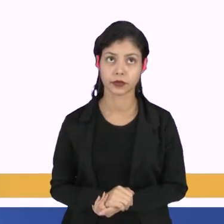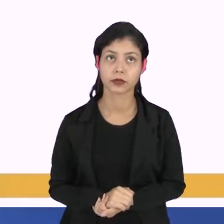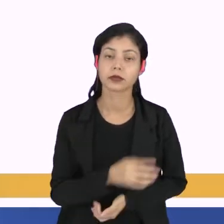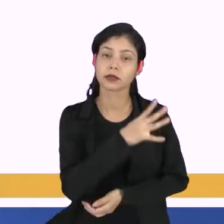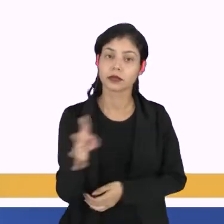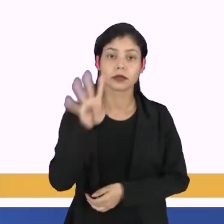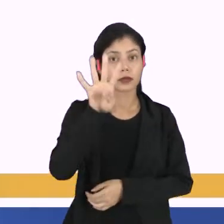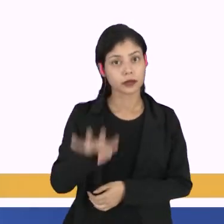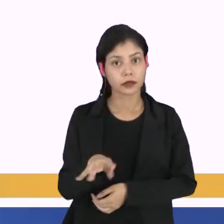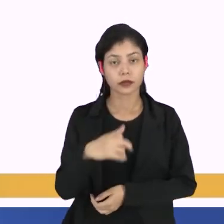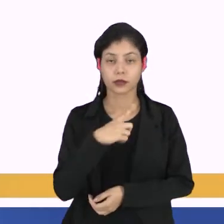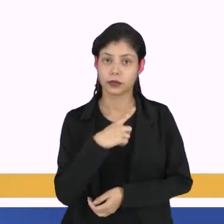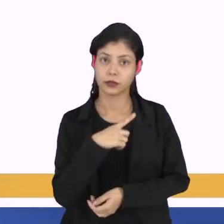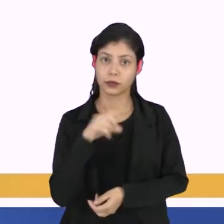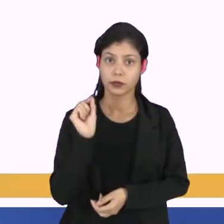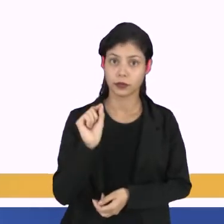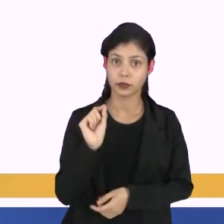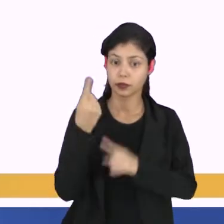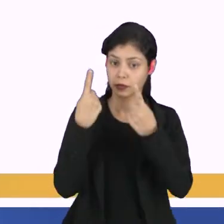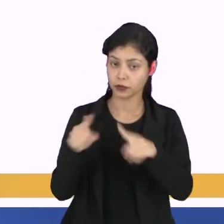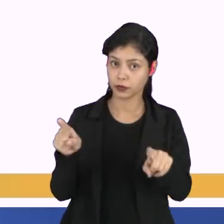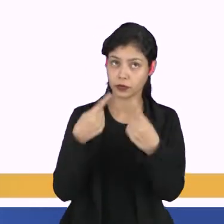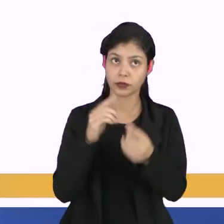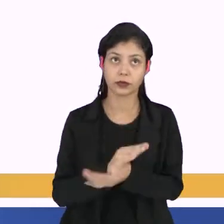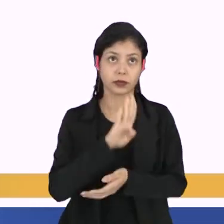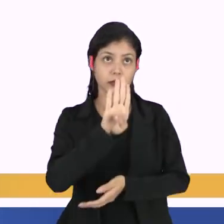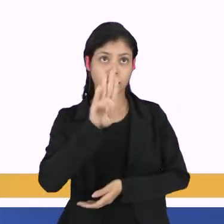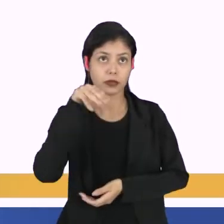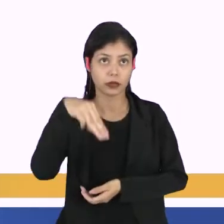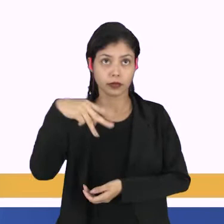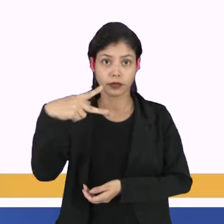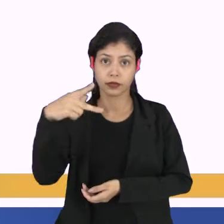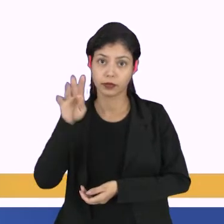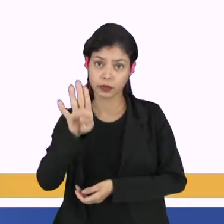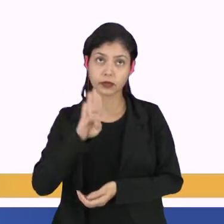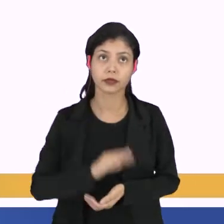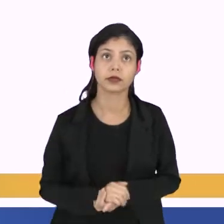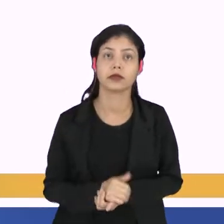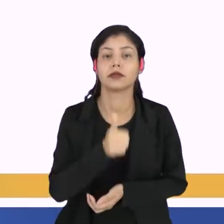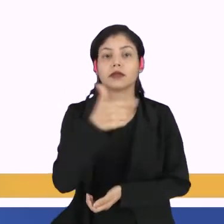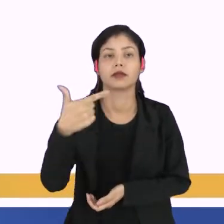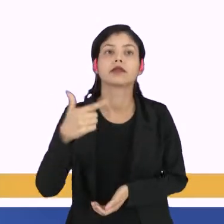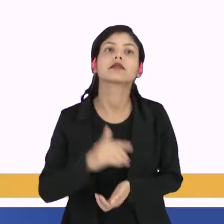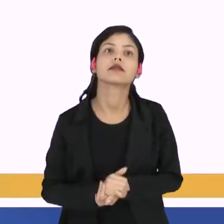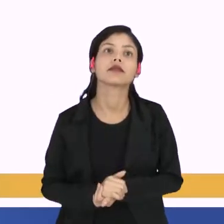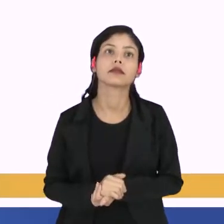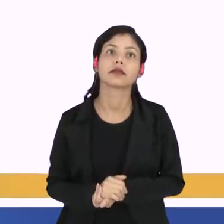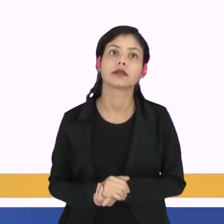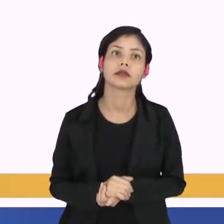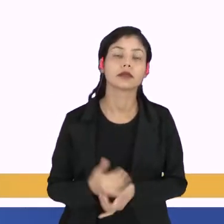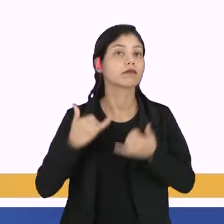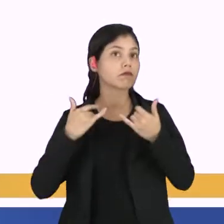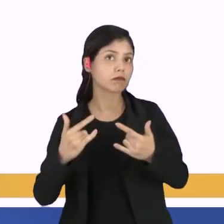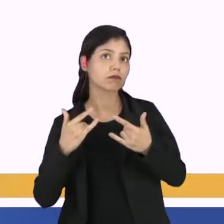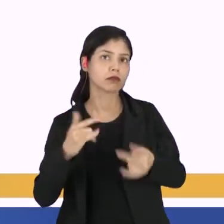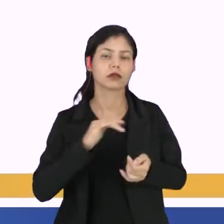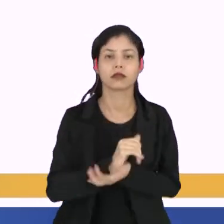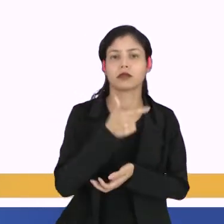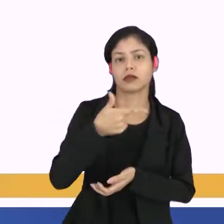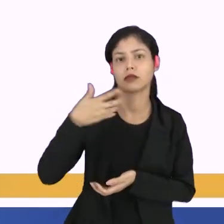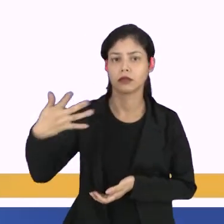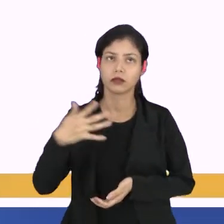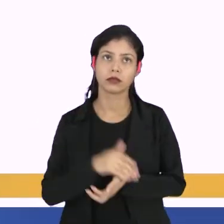tabela nós temos o estilo musical MPB, foram 12, rock 24,